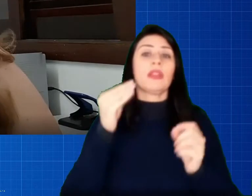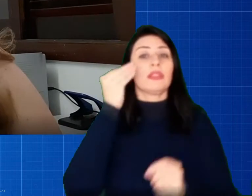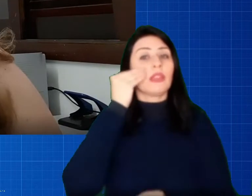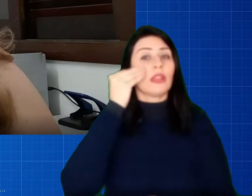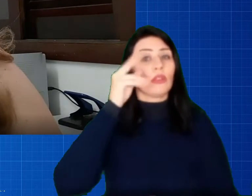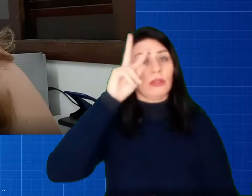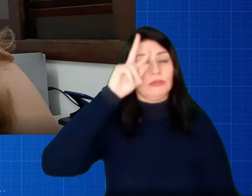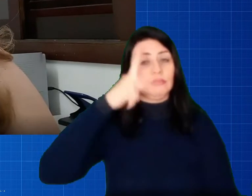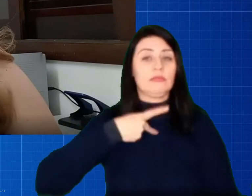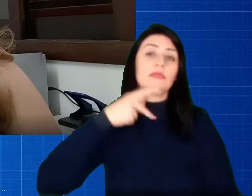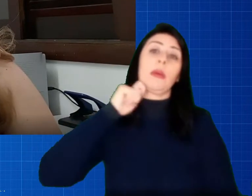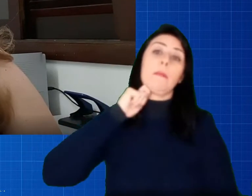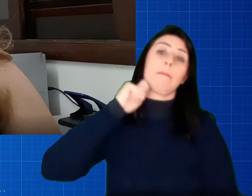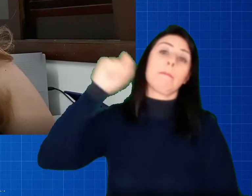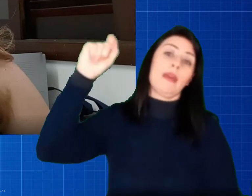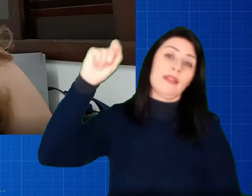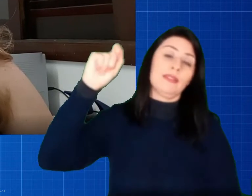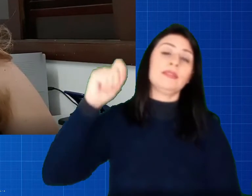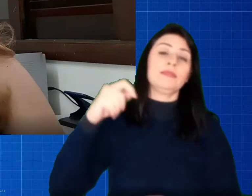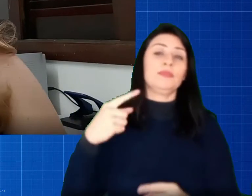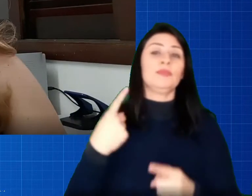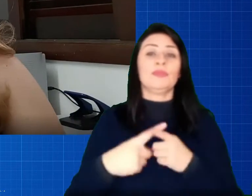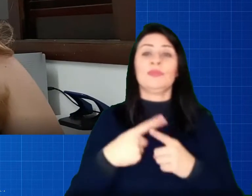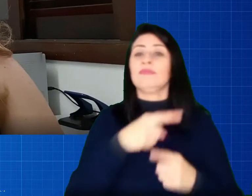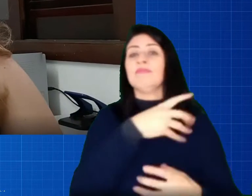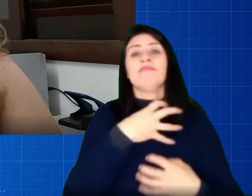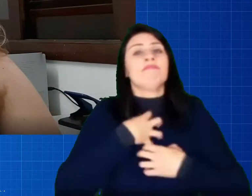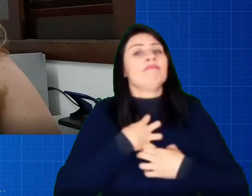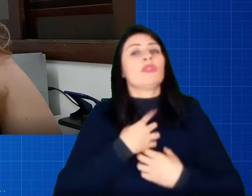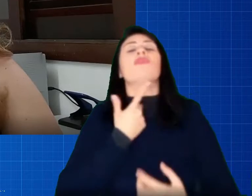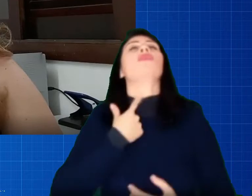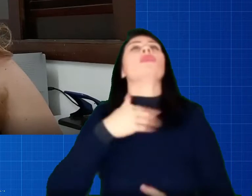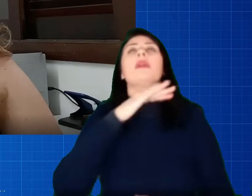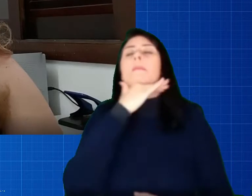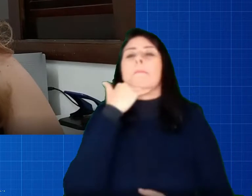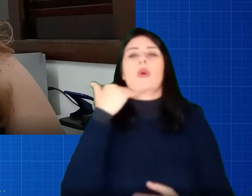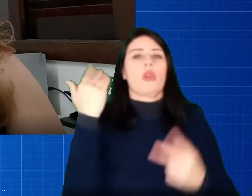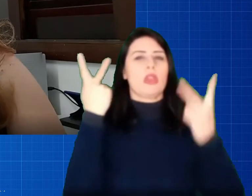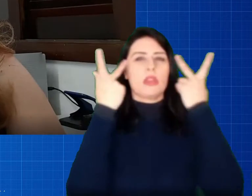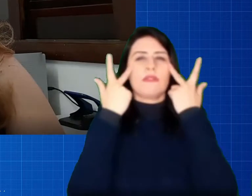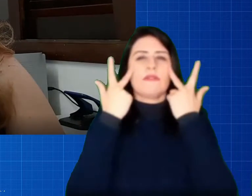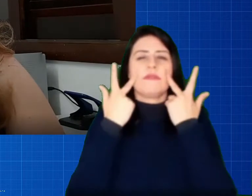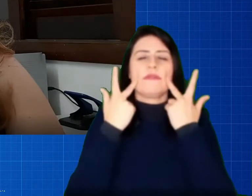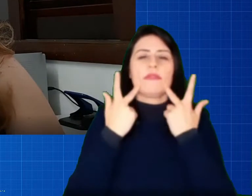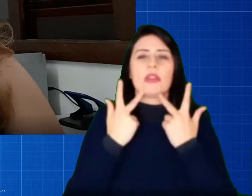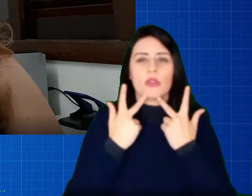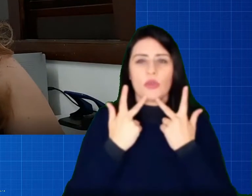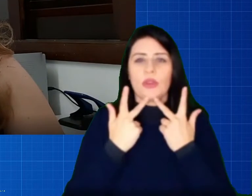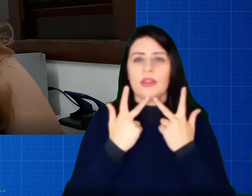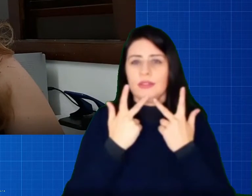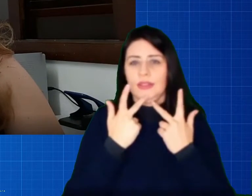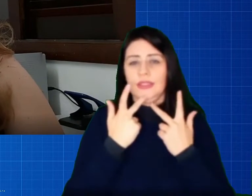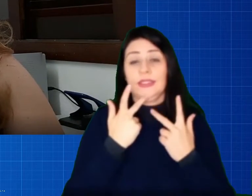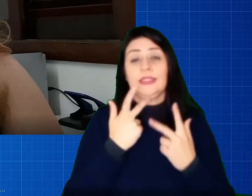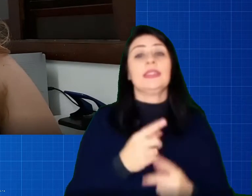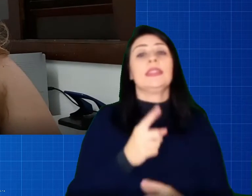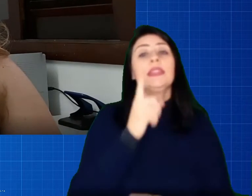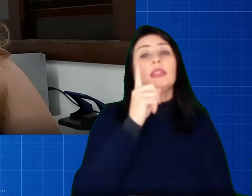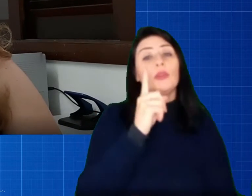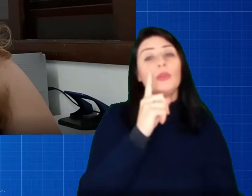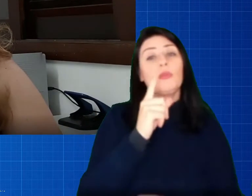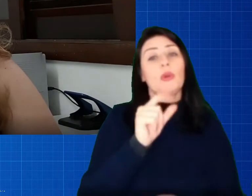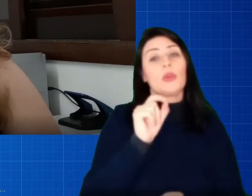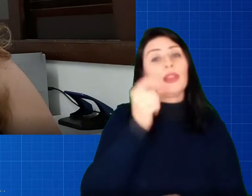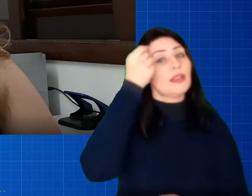tentativa de suicídio, porque nesse caso a única coisa que ela sentiu é vontade de morrer. Então, o que foi uma